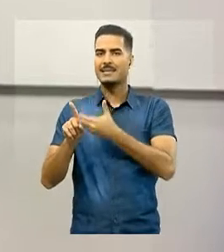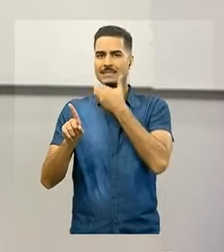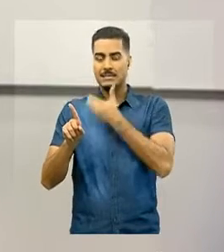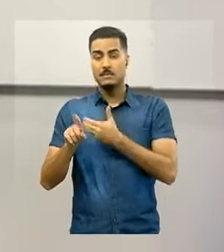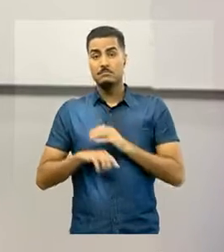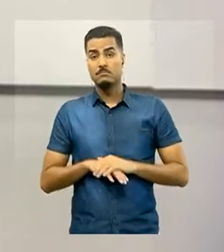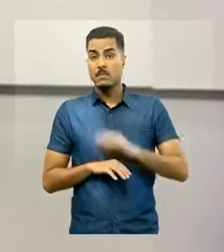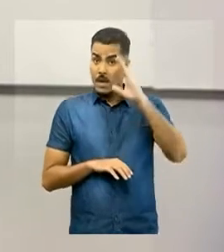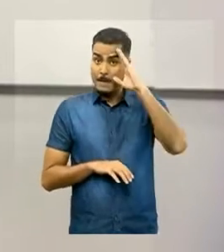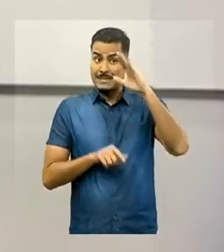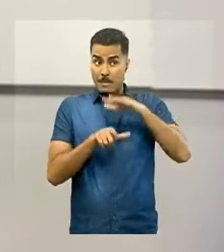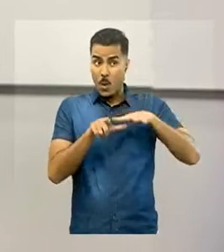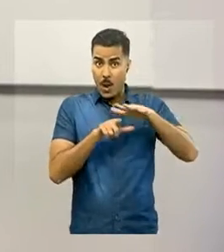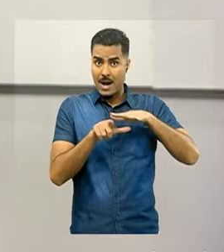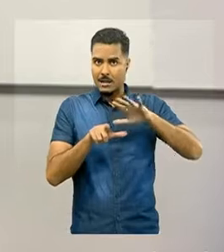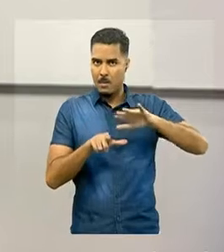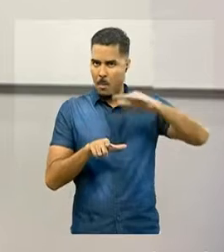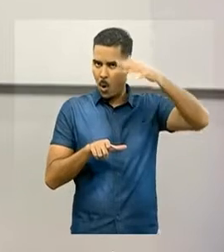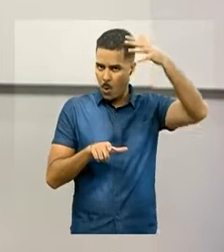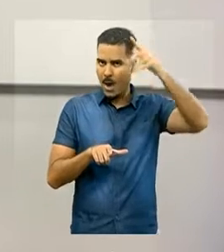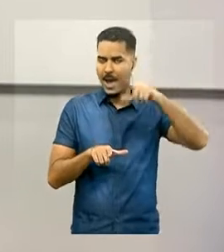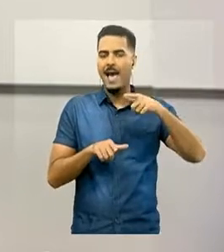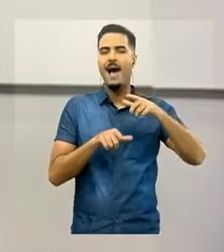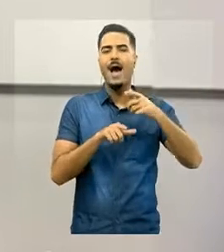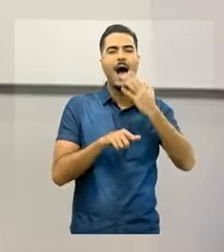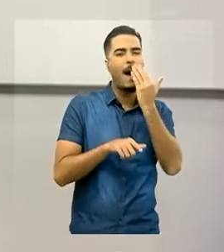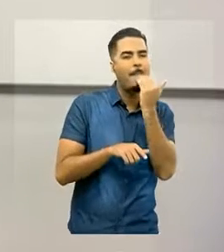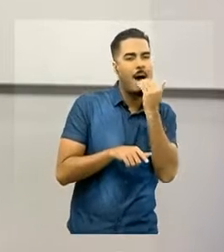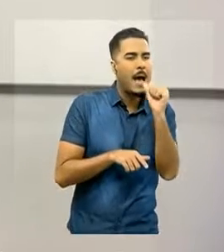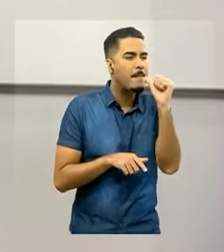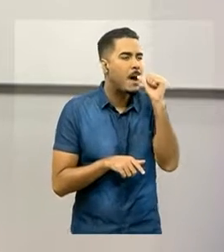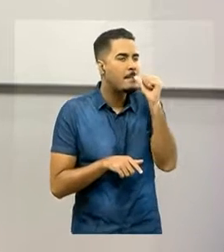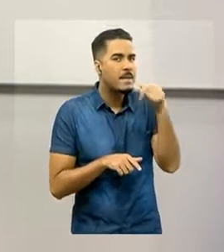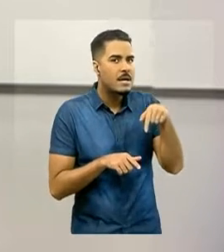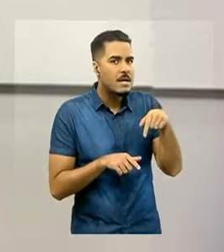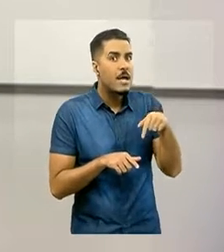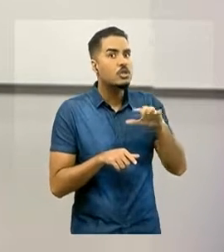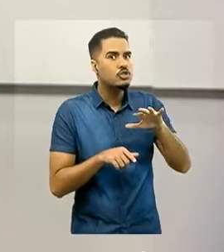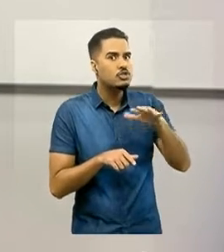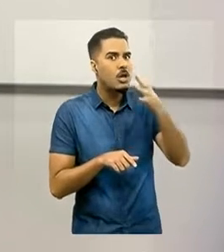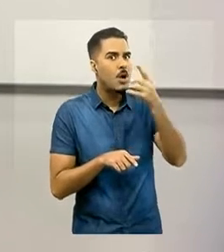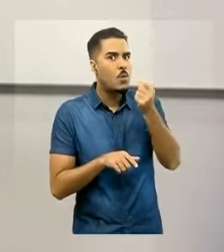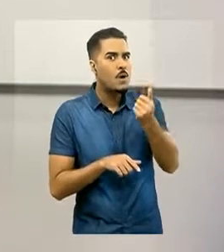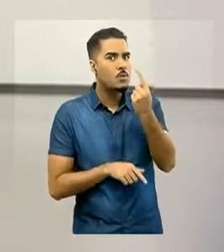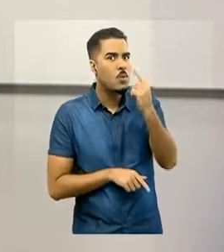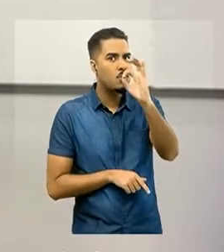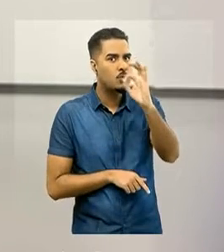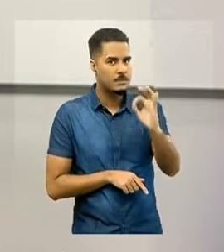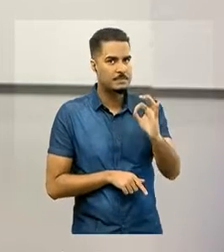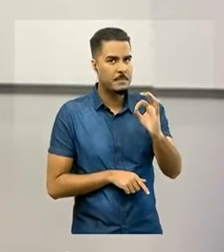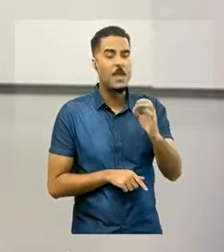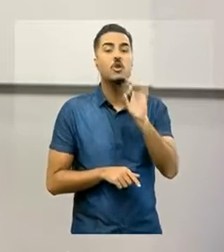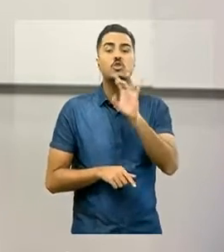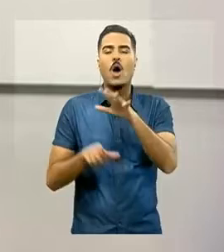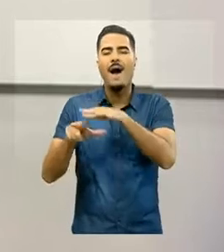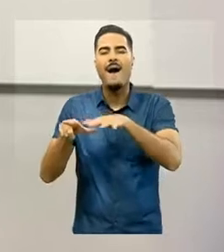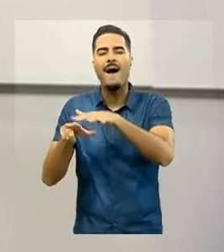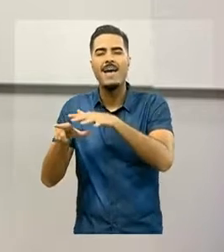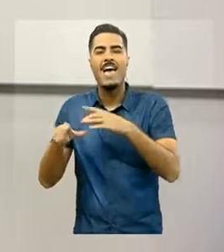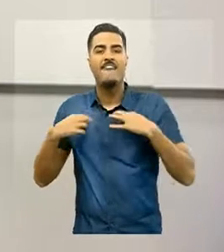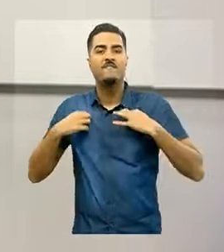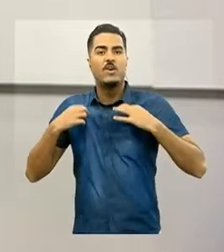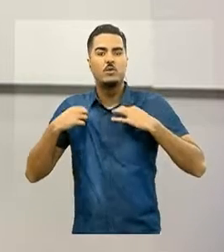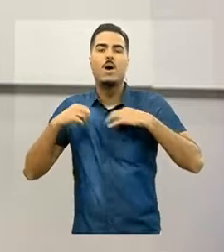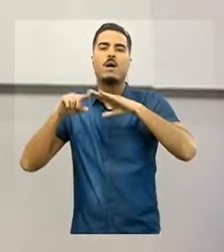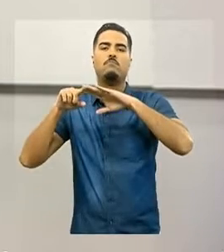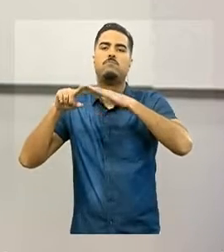O principal setor responsável por essa alta foi o de alimentação e bebidas, que aumentou quase 1%. Apenas o setor de vestuário teve